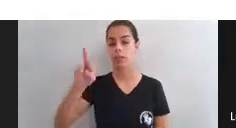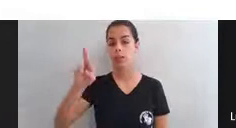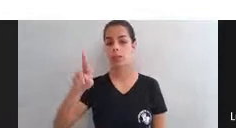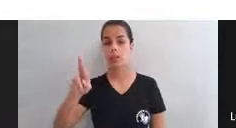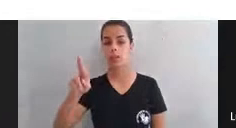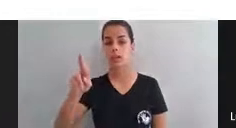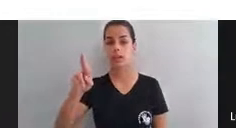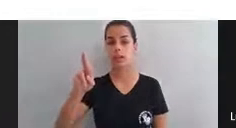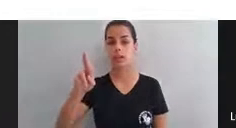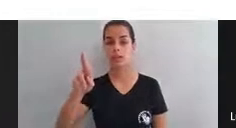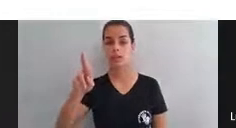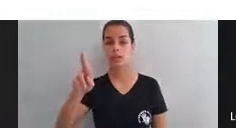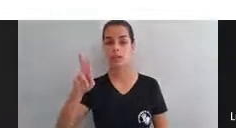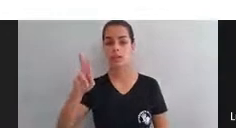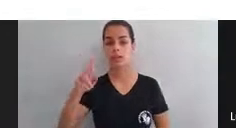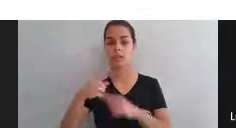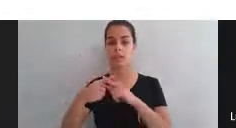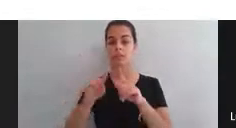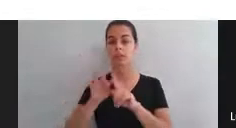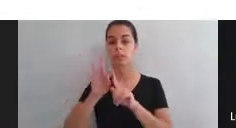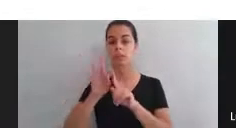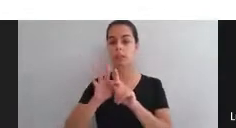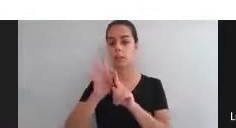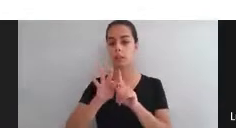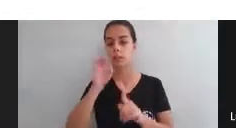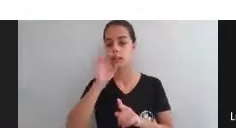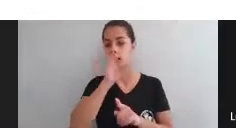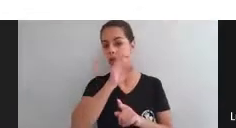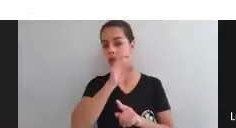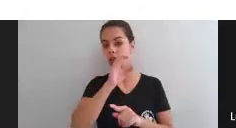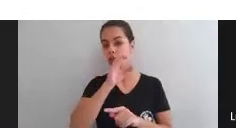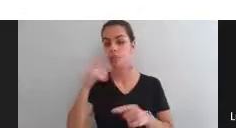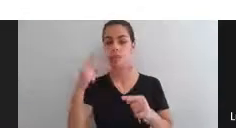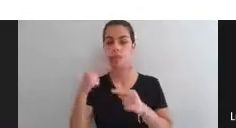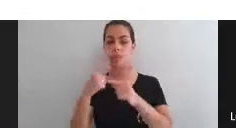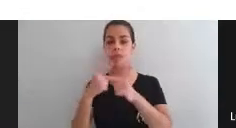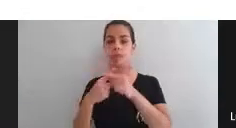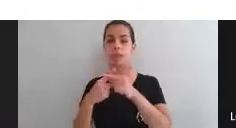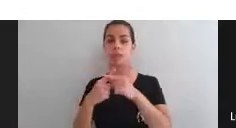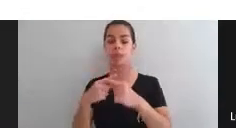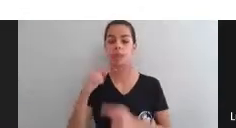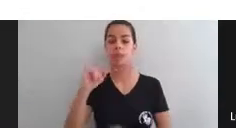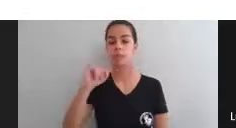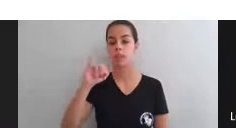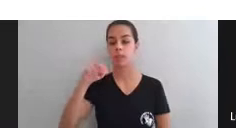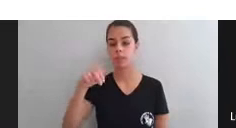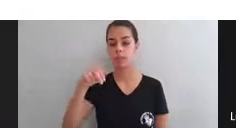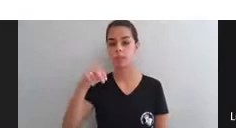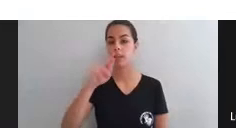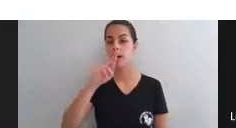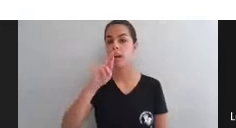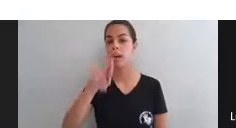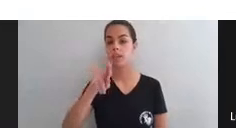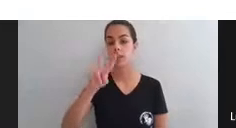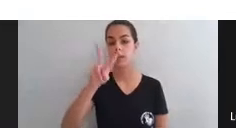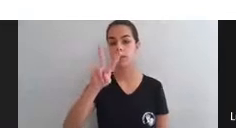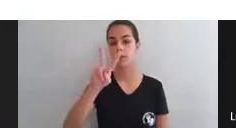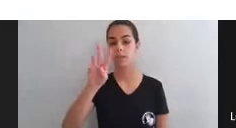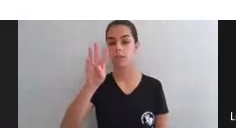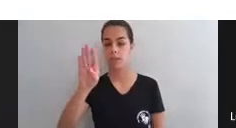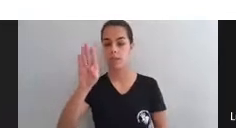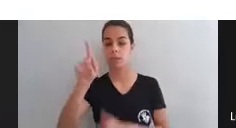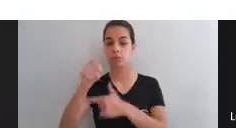a temperatura da fonte quente, vezes o logaritmo da razão entre VB e VA.